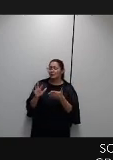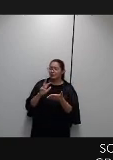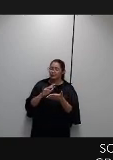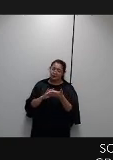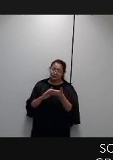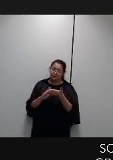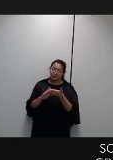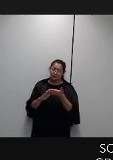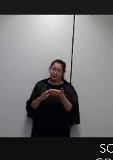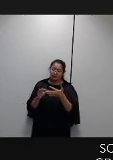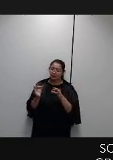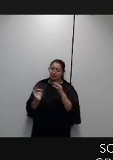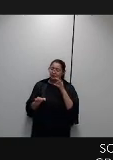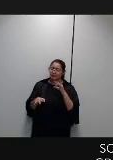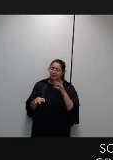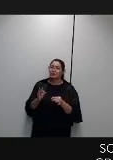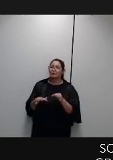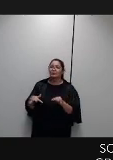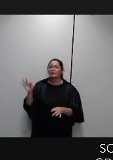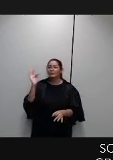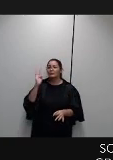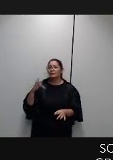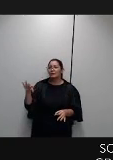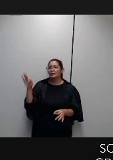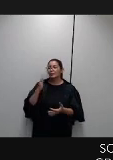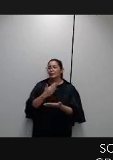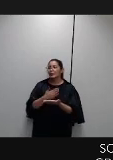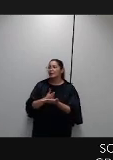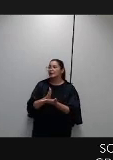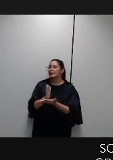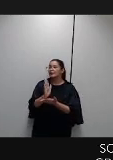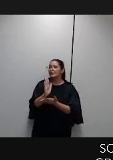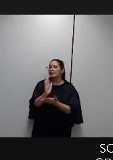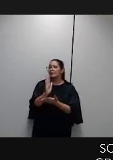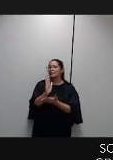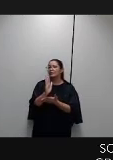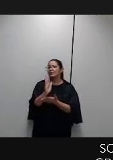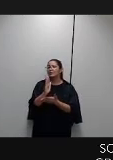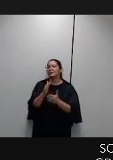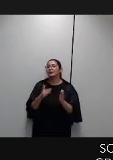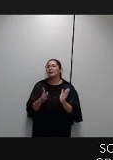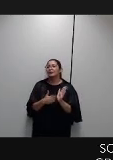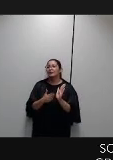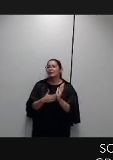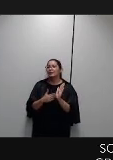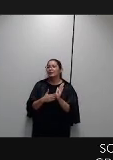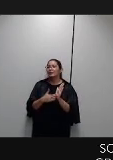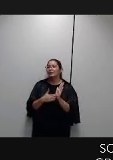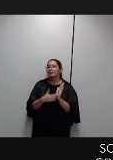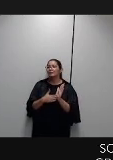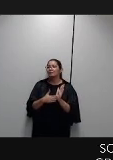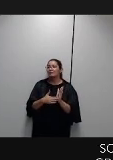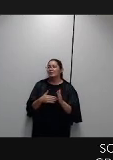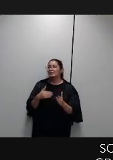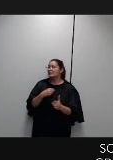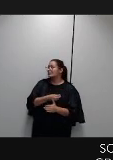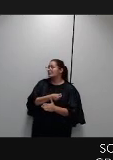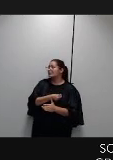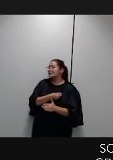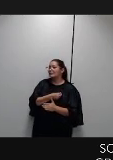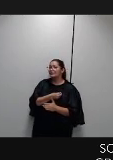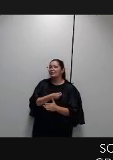Federal e prosseguindo aqui com prestum o que interessa existência ou não do